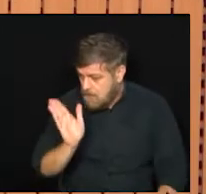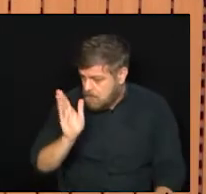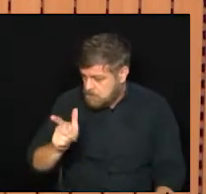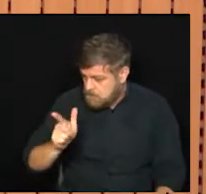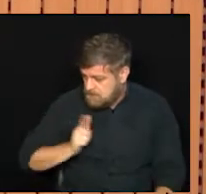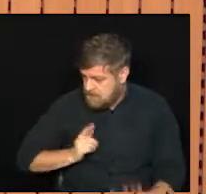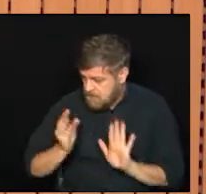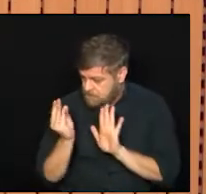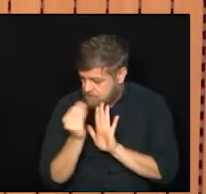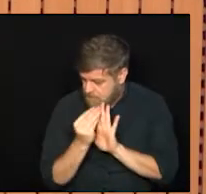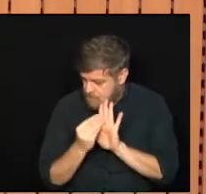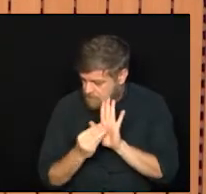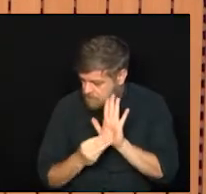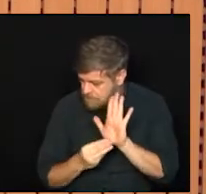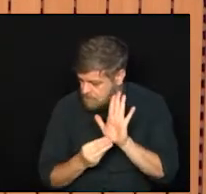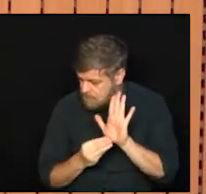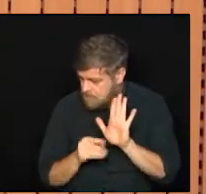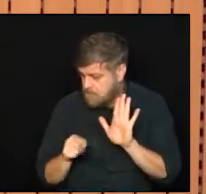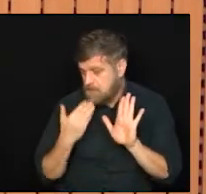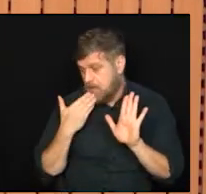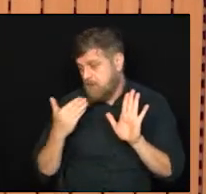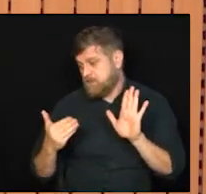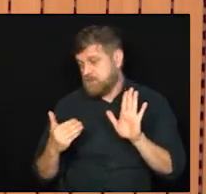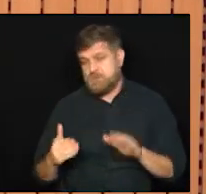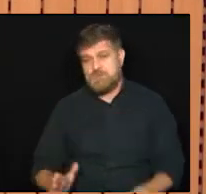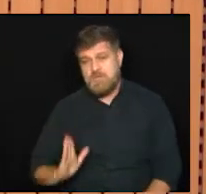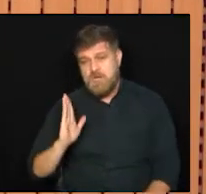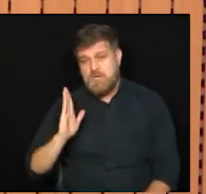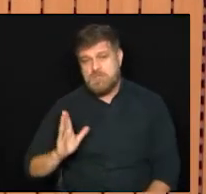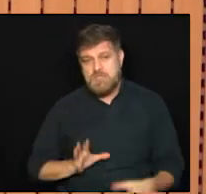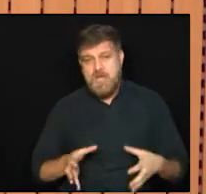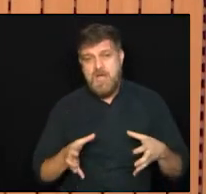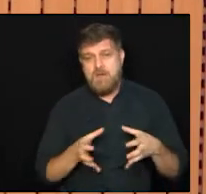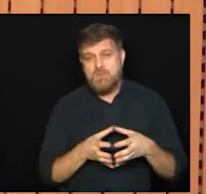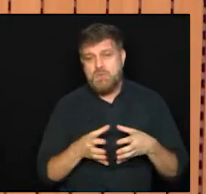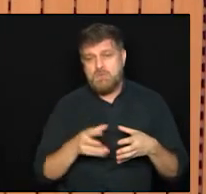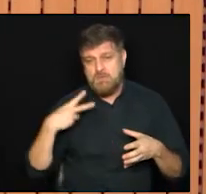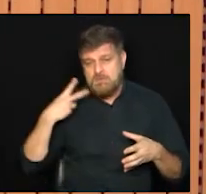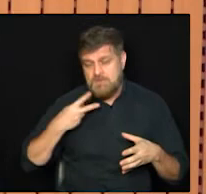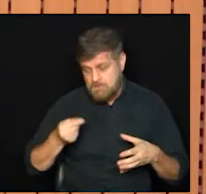foi dito ou não? Senão eu ia pedir que vocês encaminhassem para a comissão.